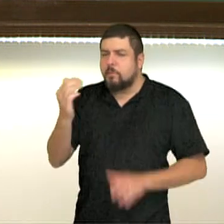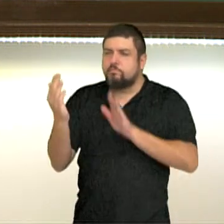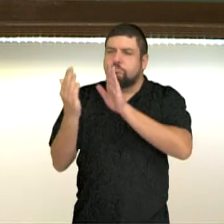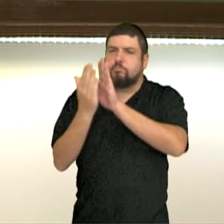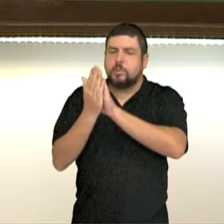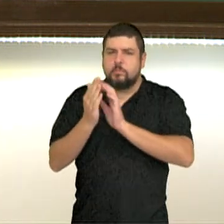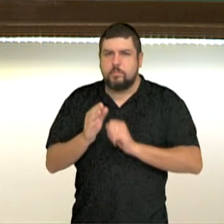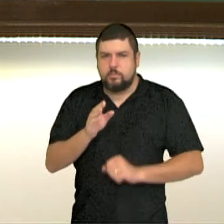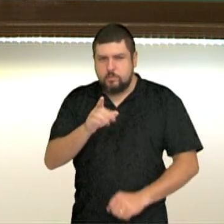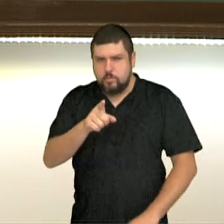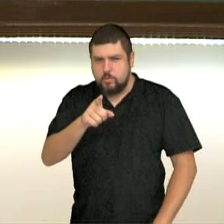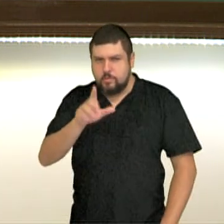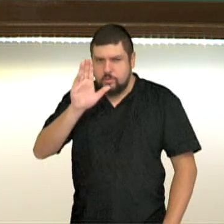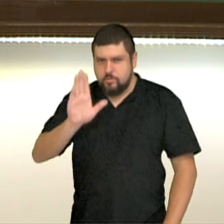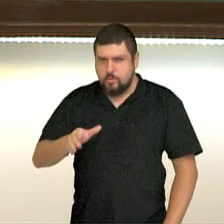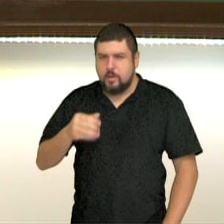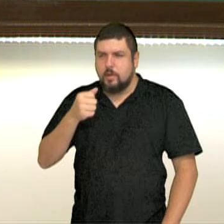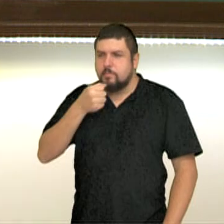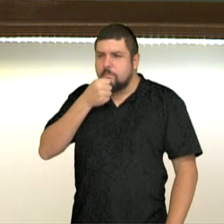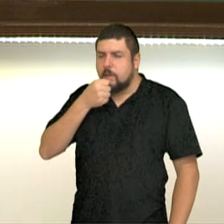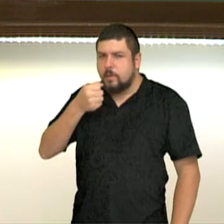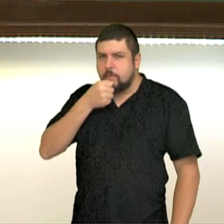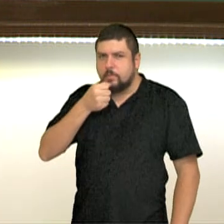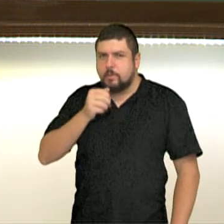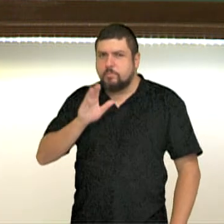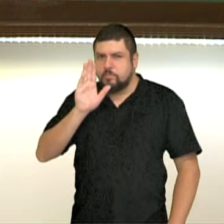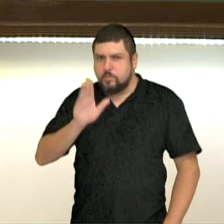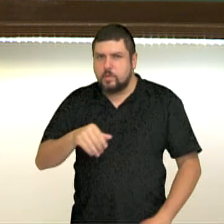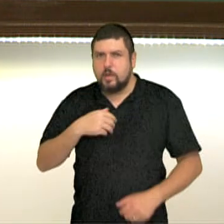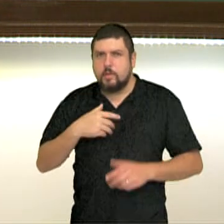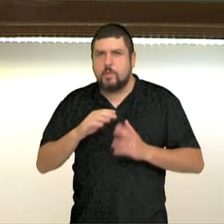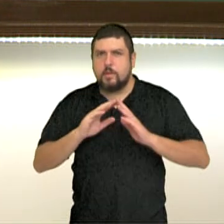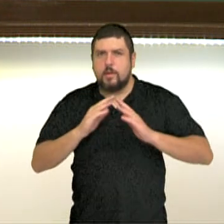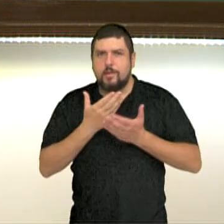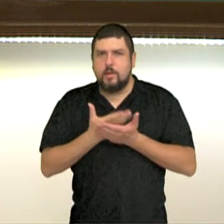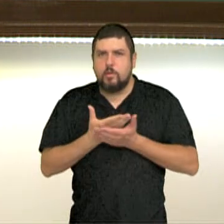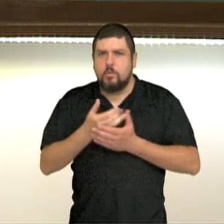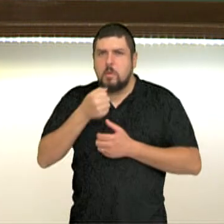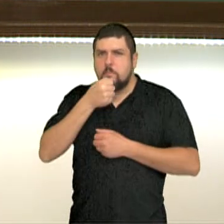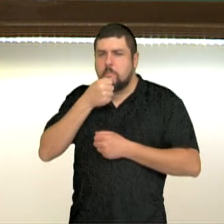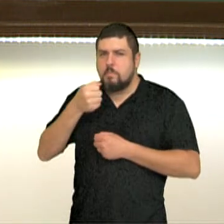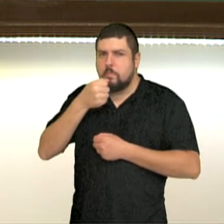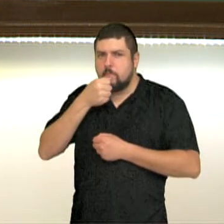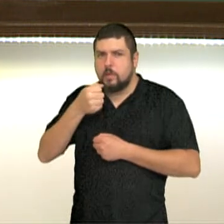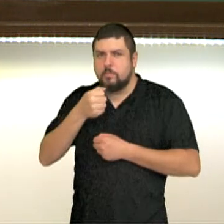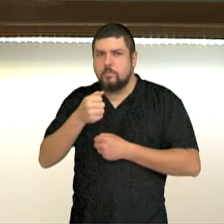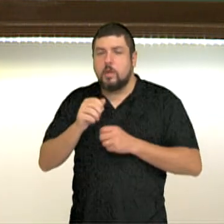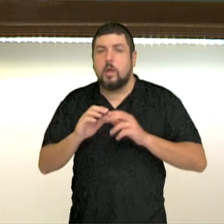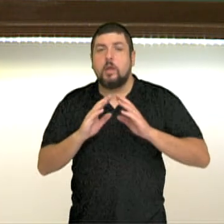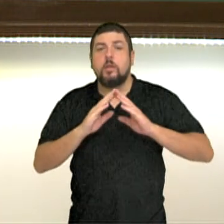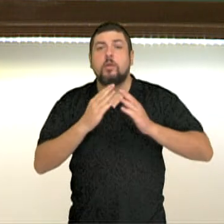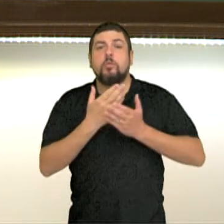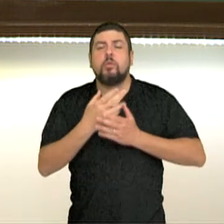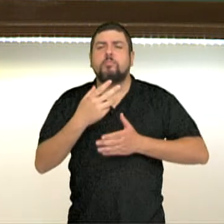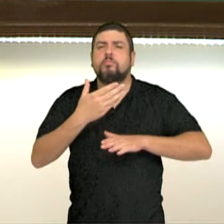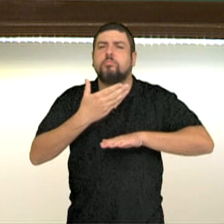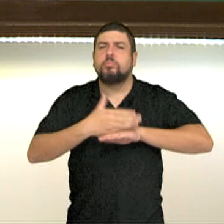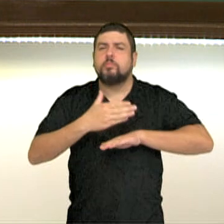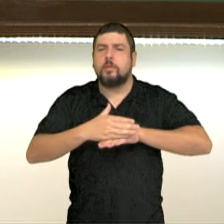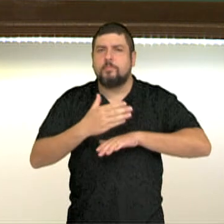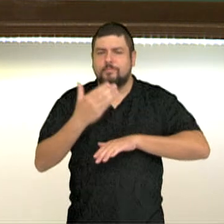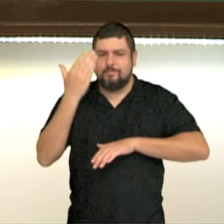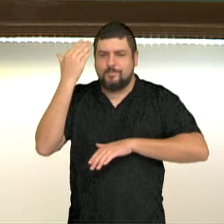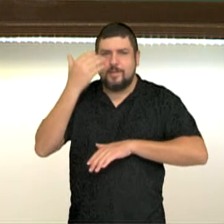uma entrevista na televisão? Já fez alguma atividade escolar que envolvesse uma entrevista? Quando eu era criança, eu gostava muito de